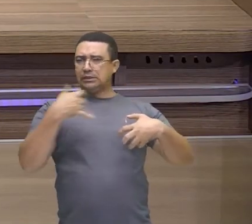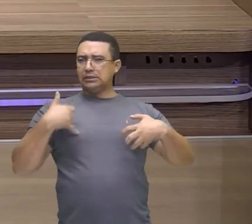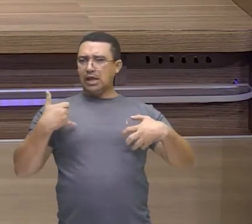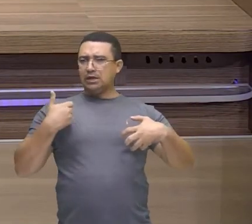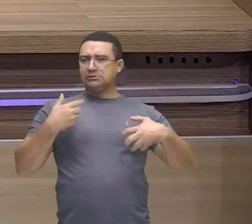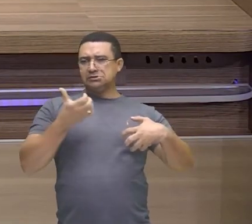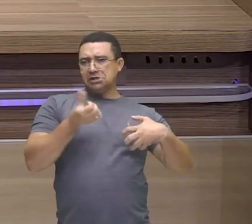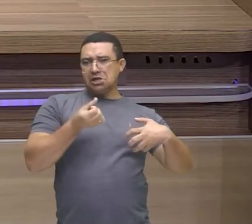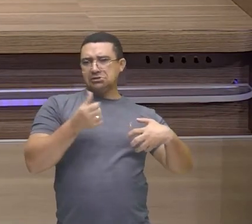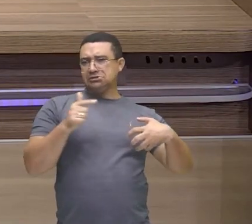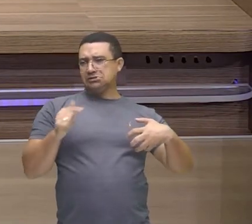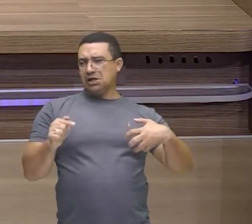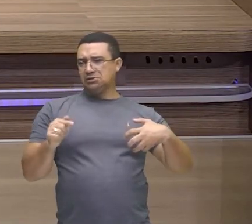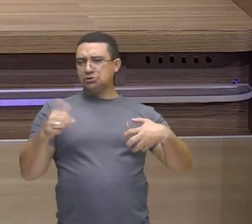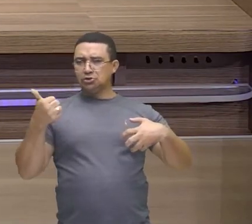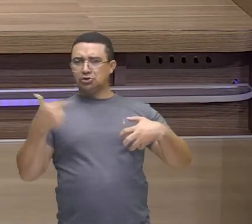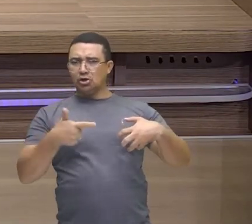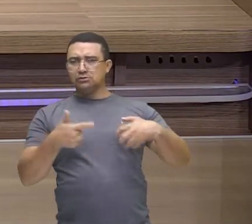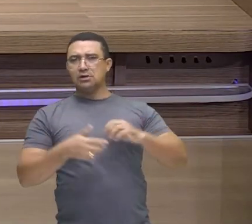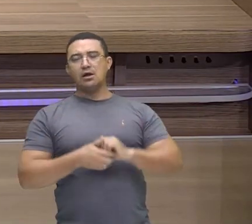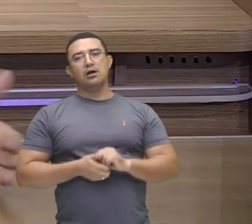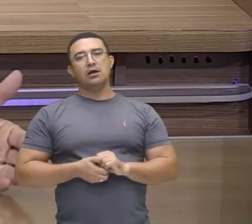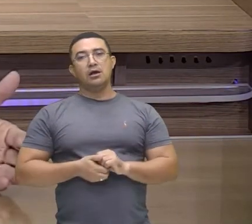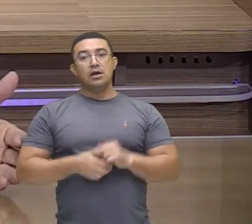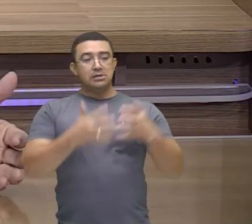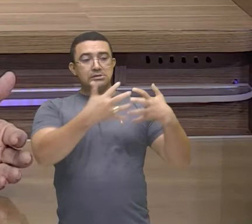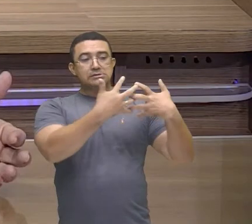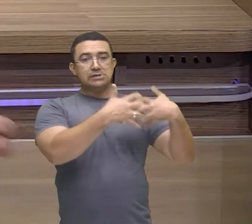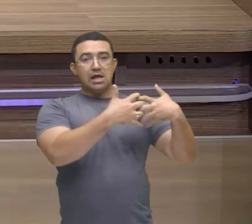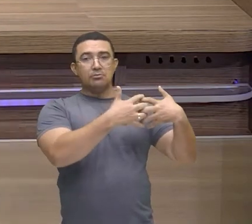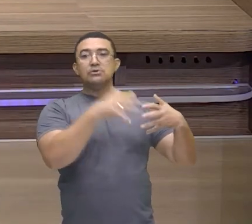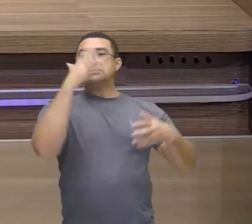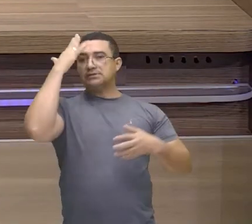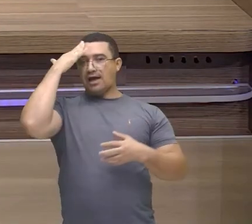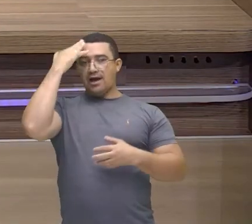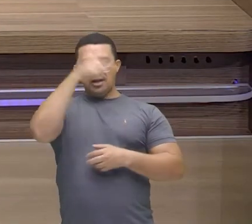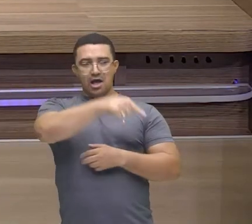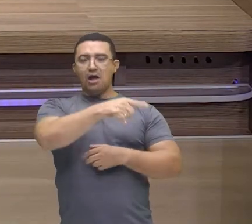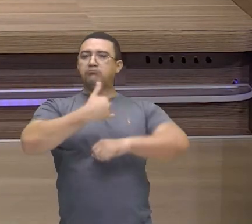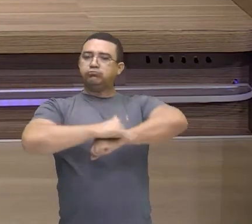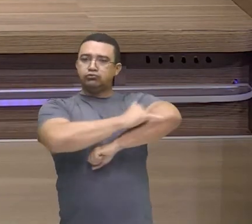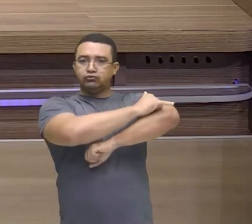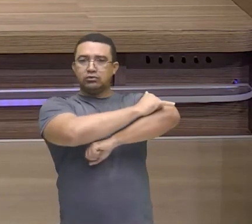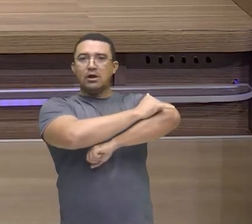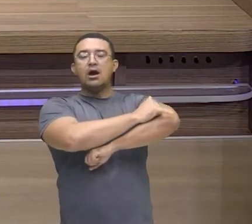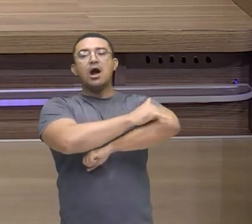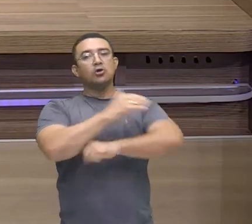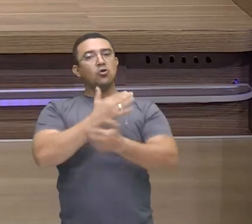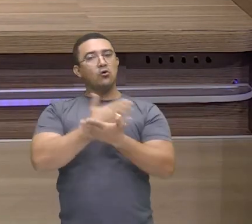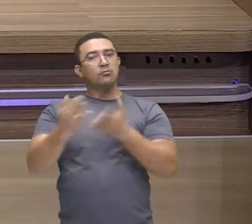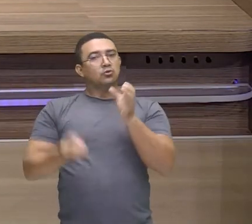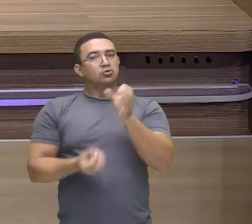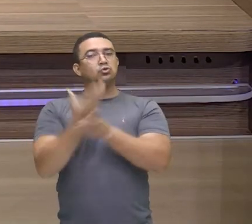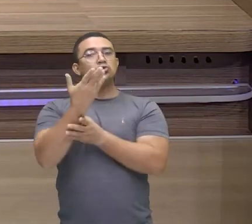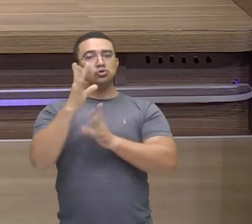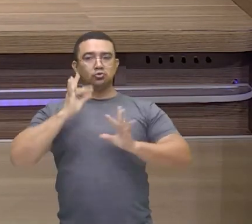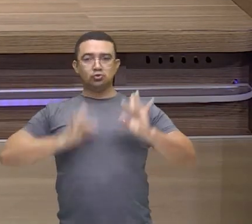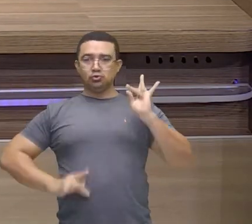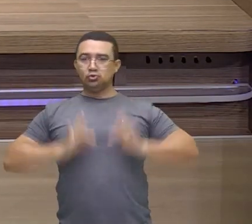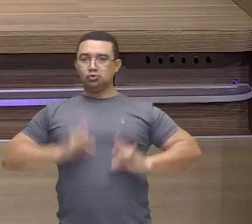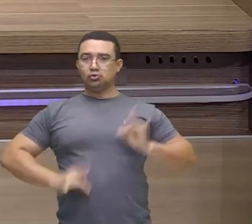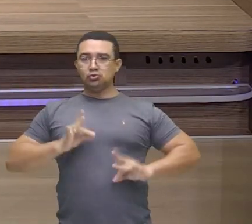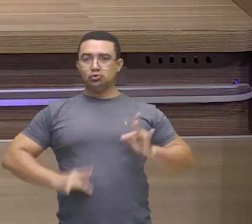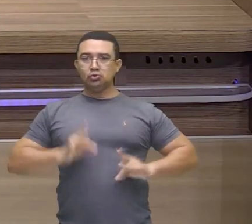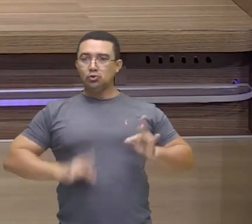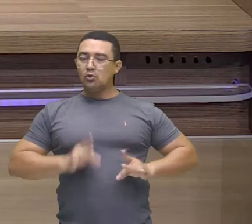sabe que ela está pesando 30 quilos, está pesando 25 fora do padrão. E aí ele começa a estimulação hormonal. Ele faz uma estimulação hormonal